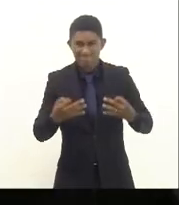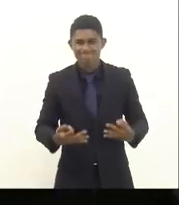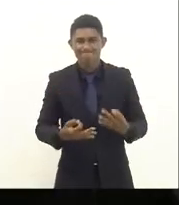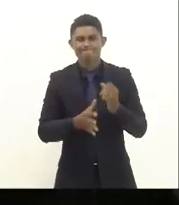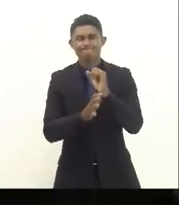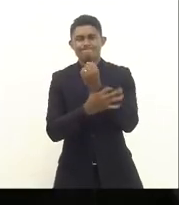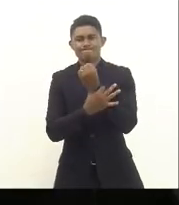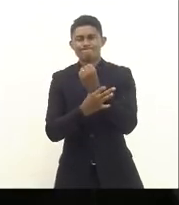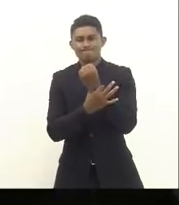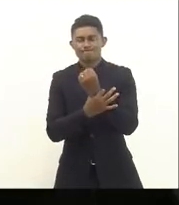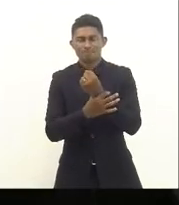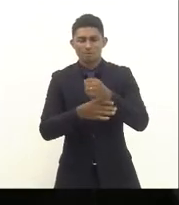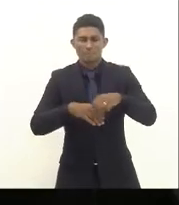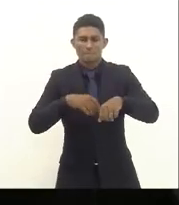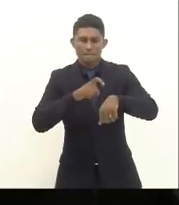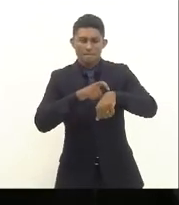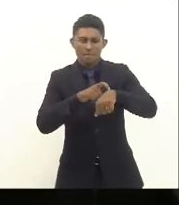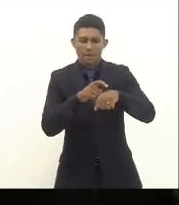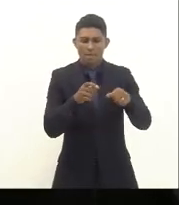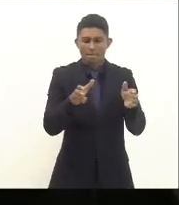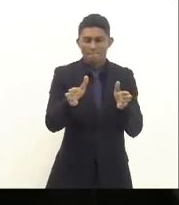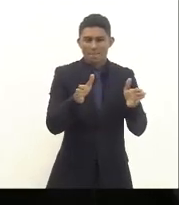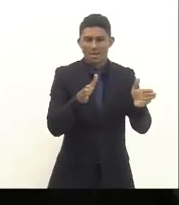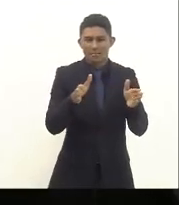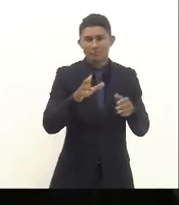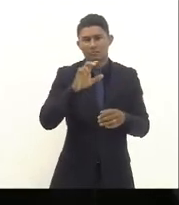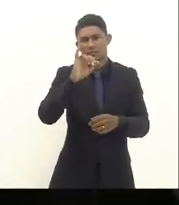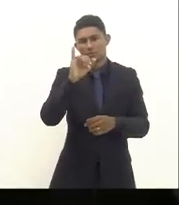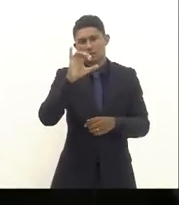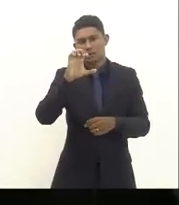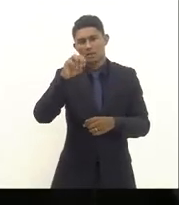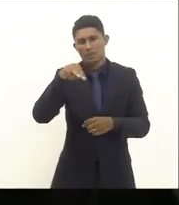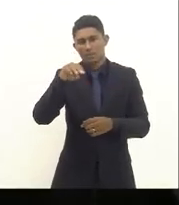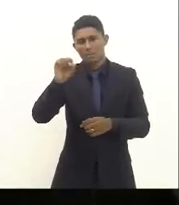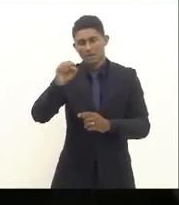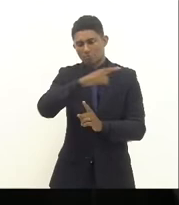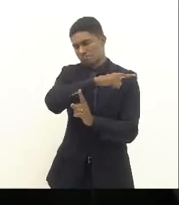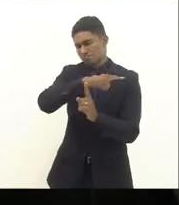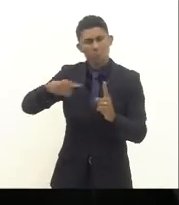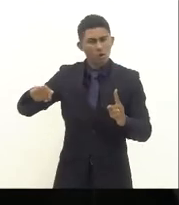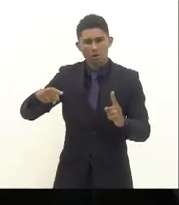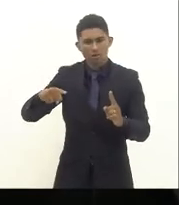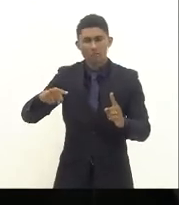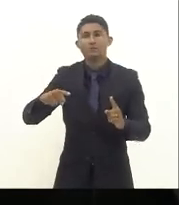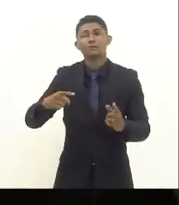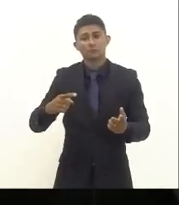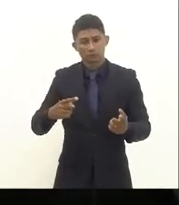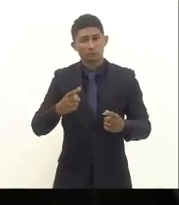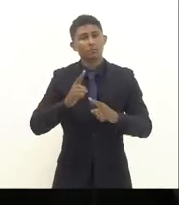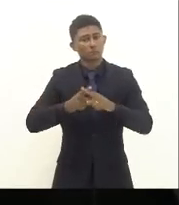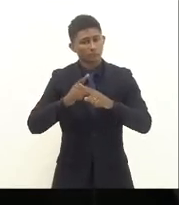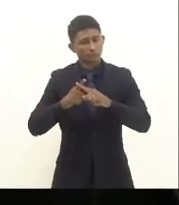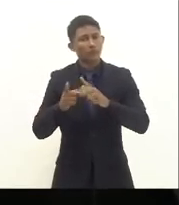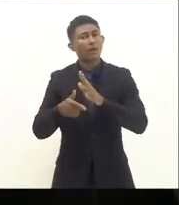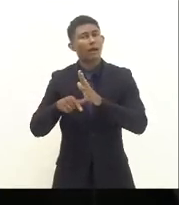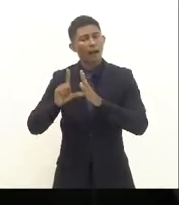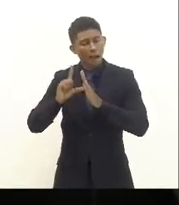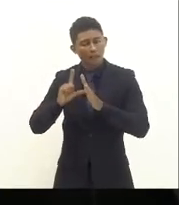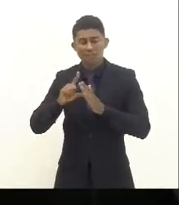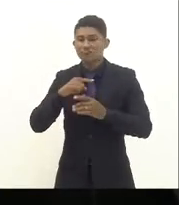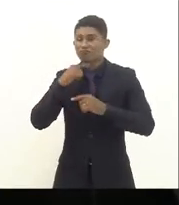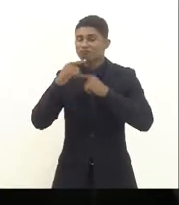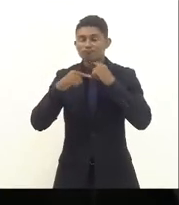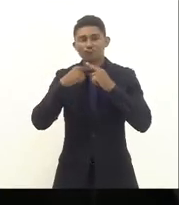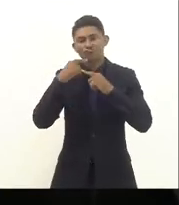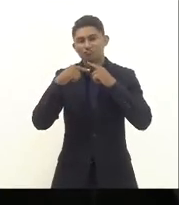renovação do prazo legal da proibição do ICMS que tinha se tornado inválido bom E